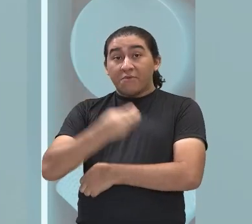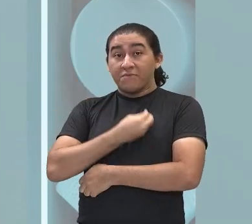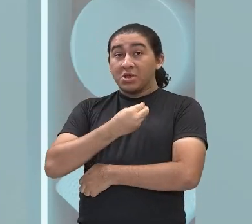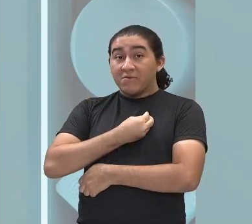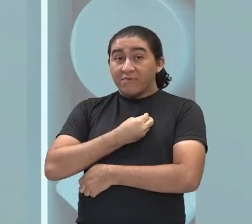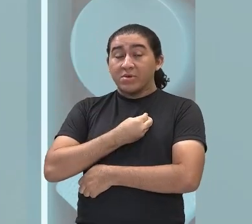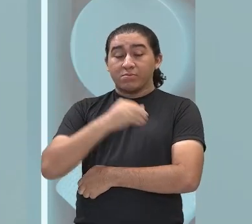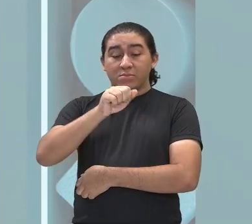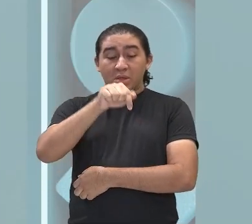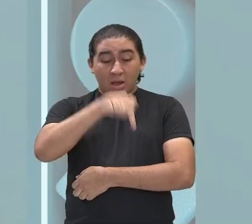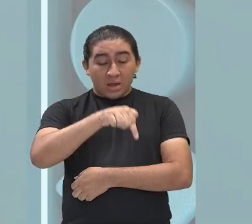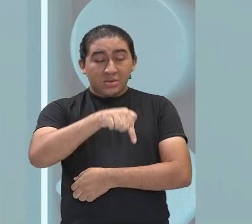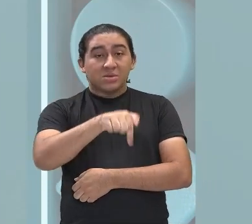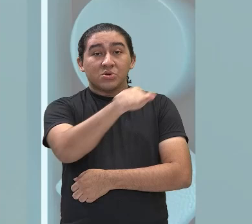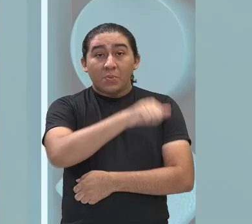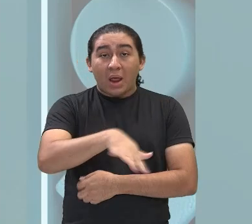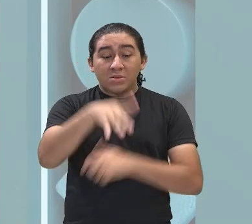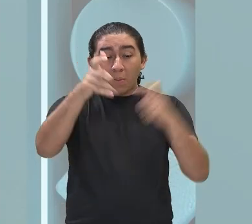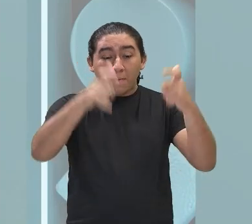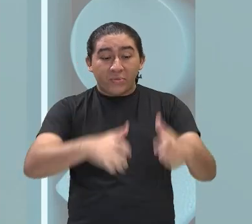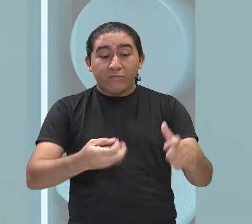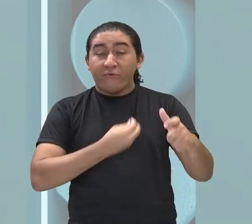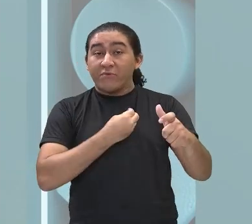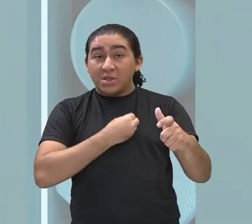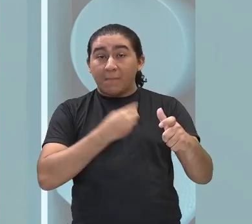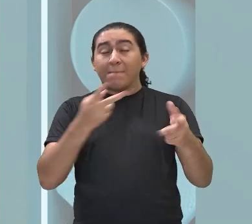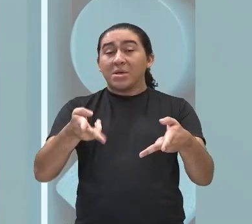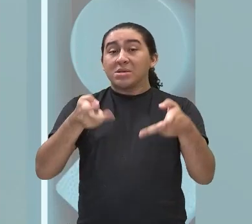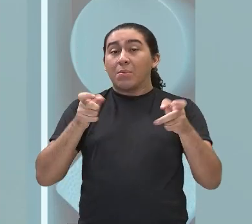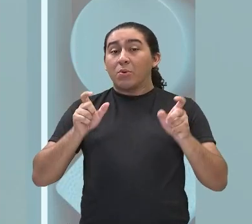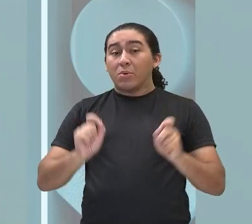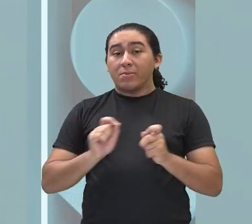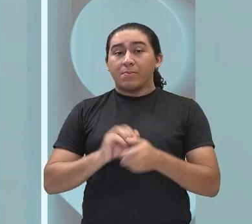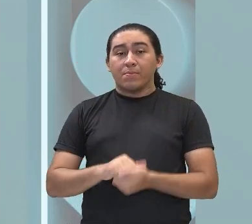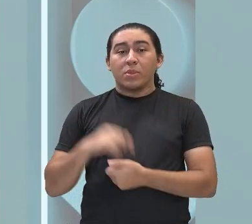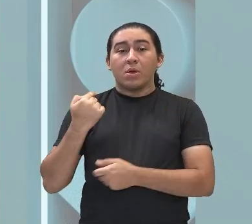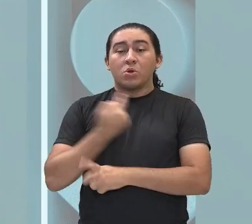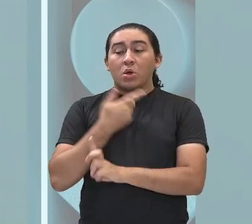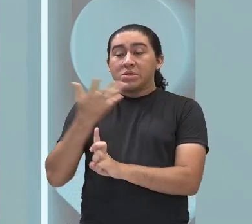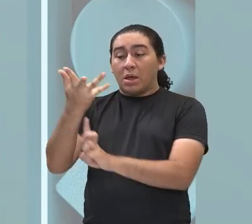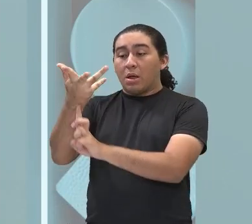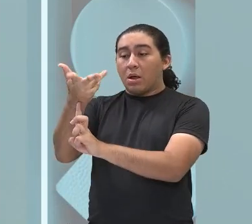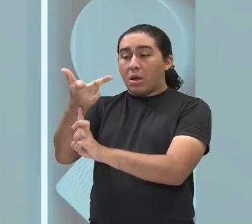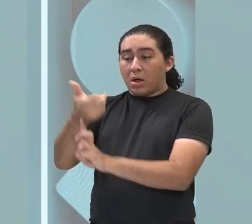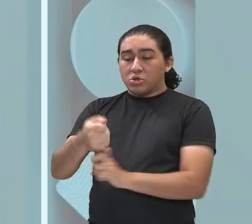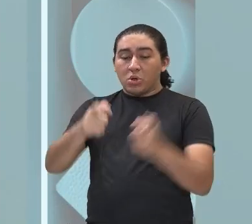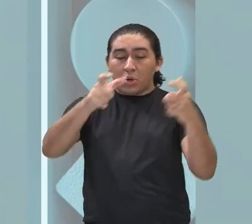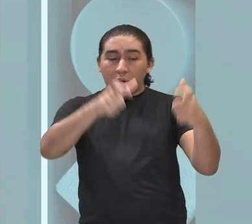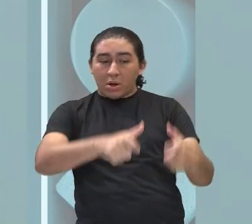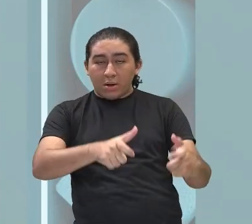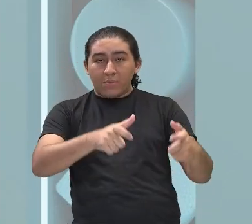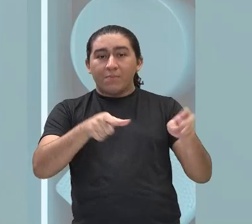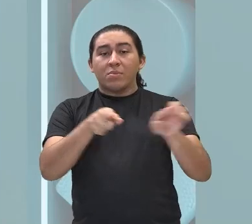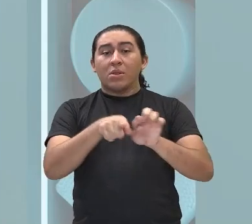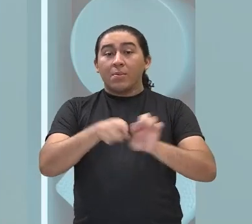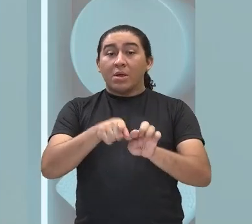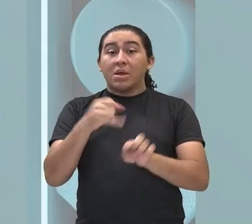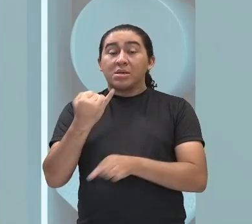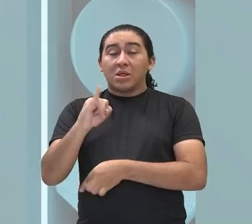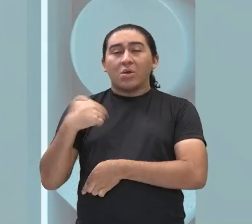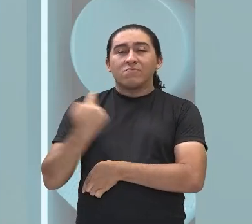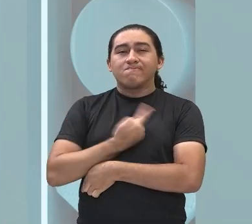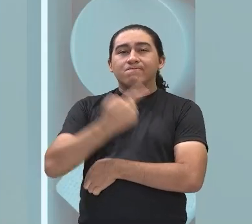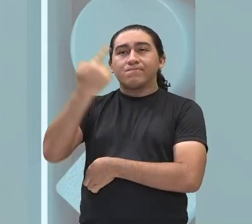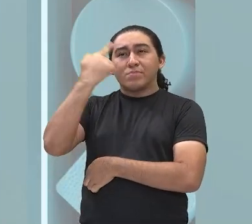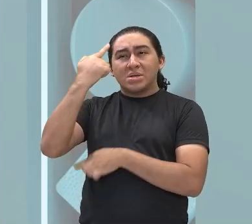vive aquilo. A gente percebe que a nossa arte local, e quando a gente fala da nossa